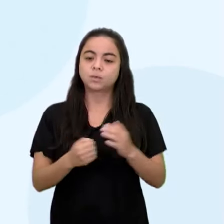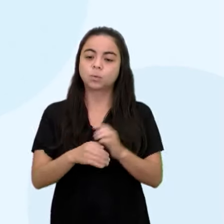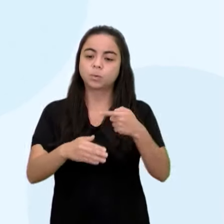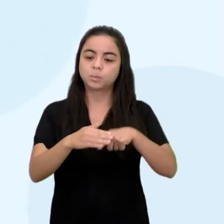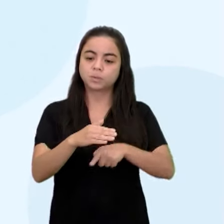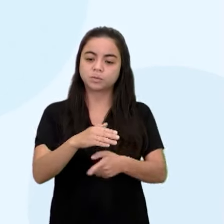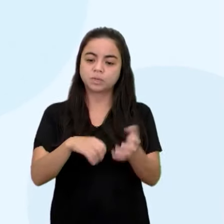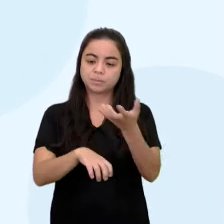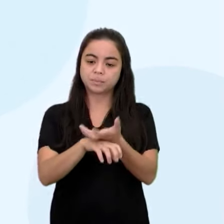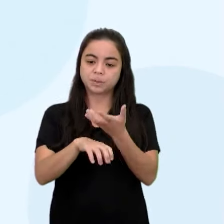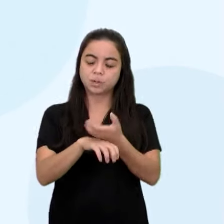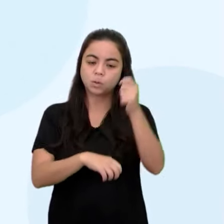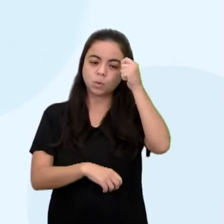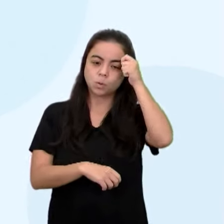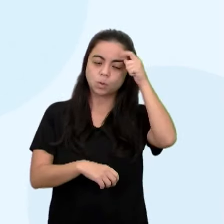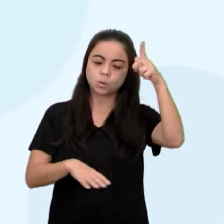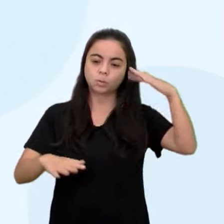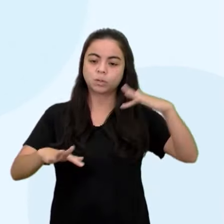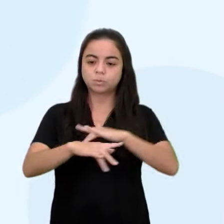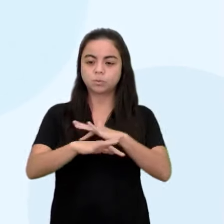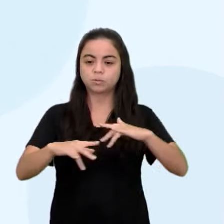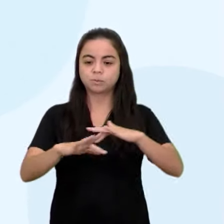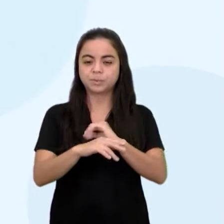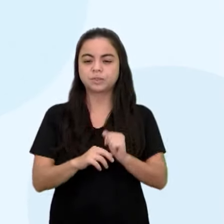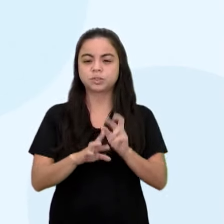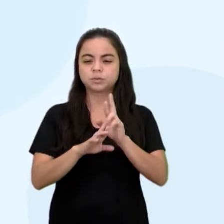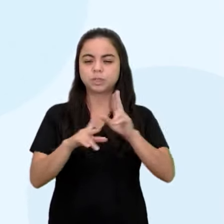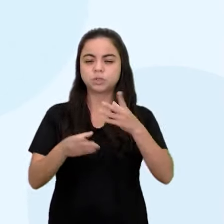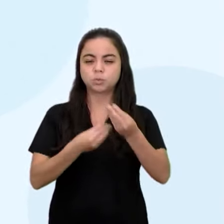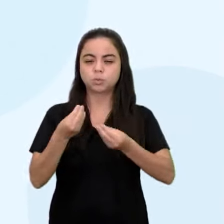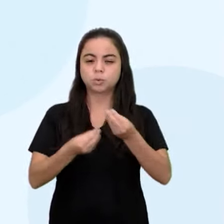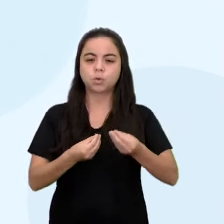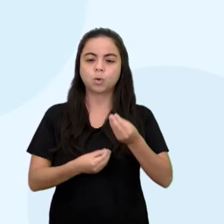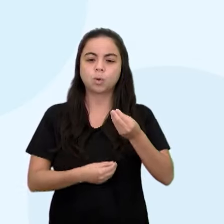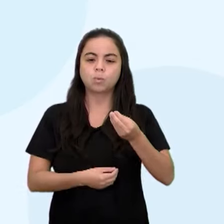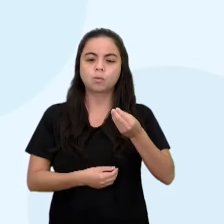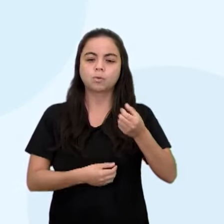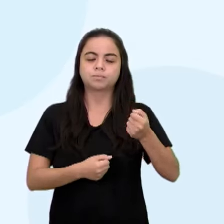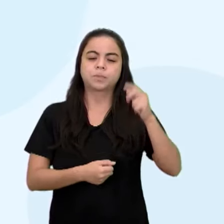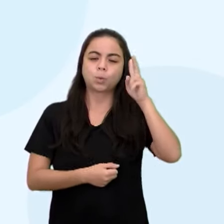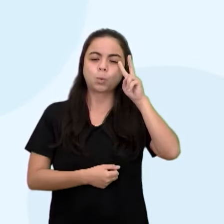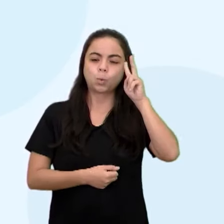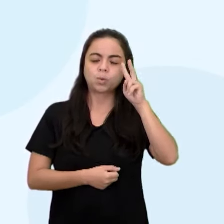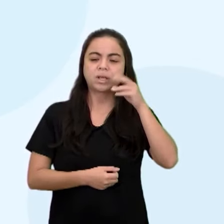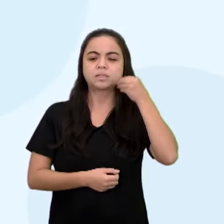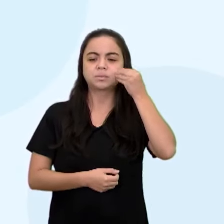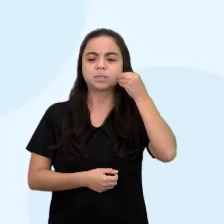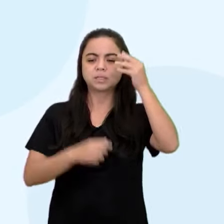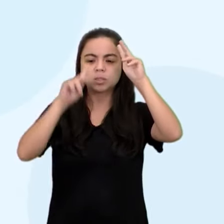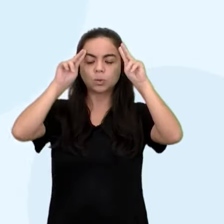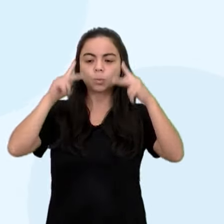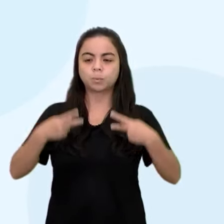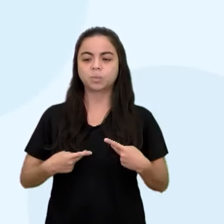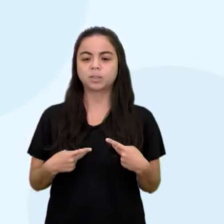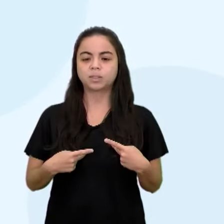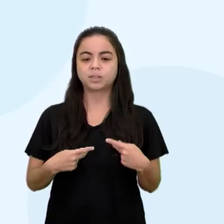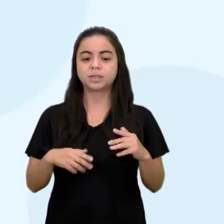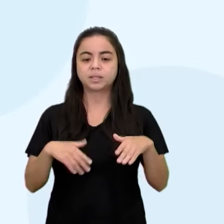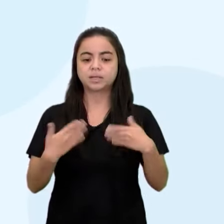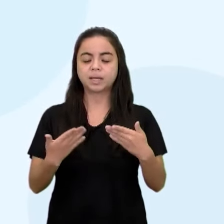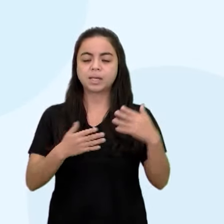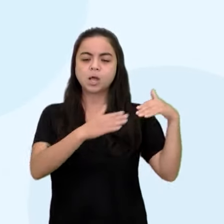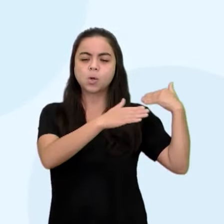é cultura em movimento, diferentes formas de narrar a experiência humana. E o nosso componente, como eu